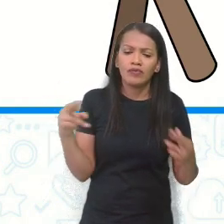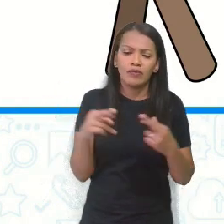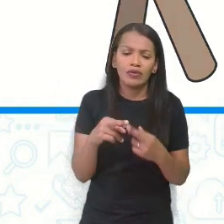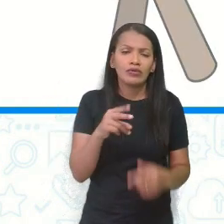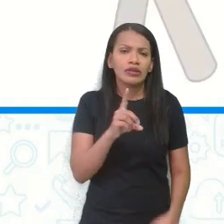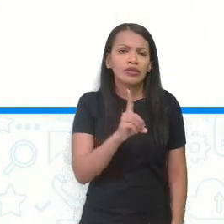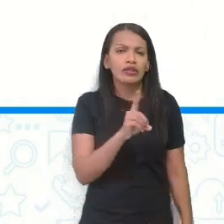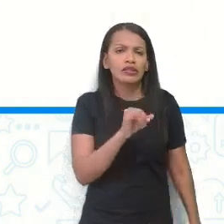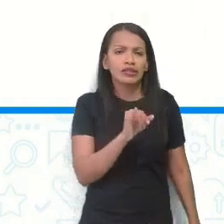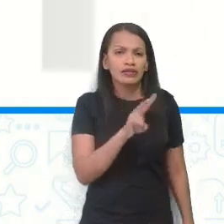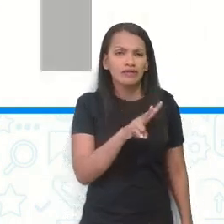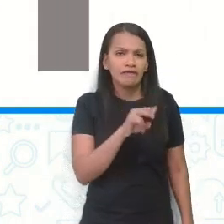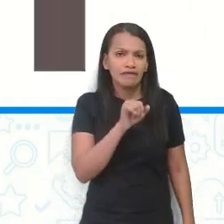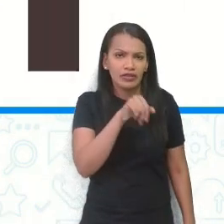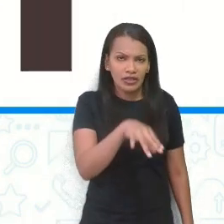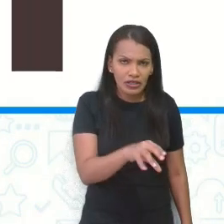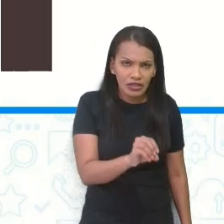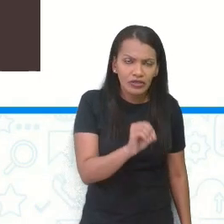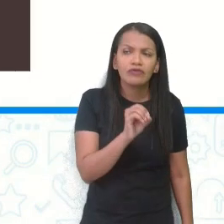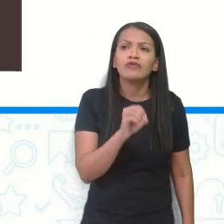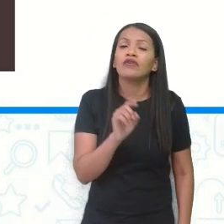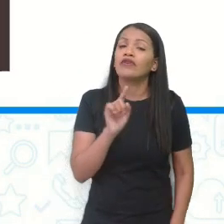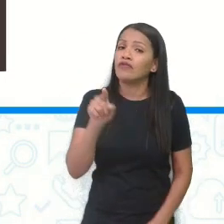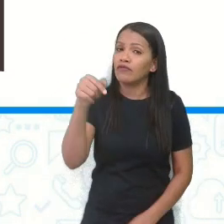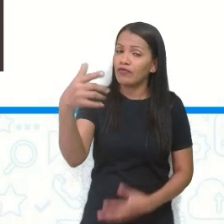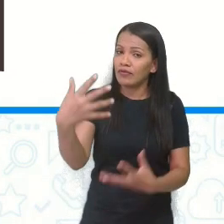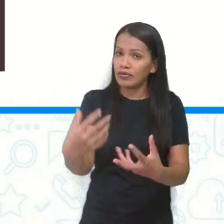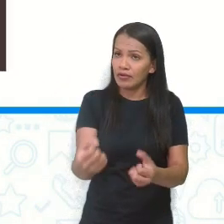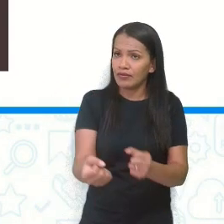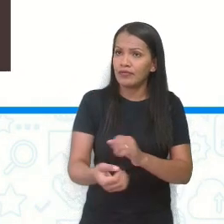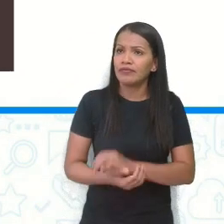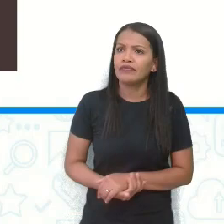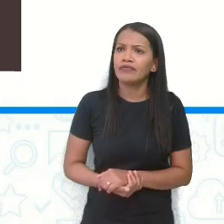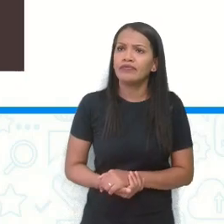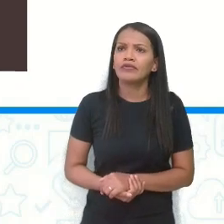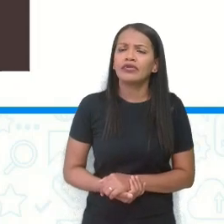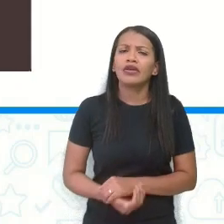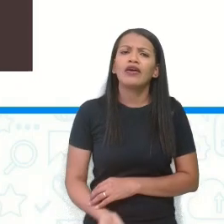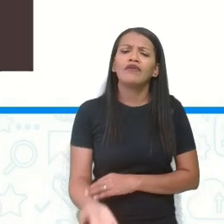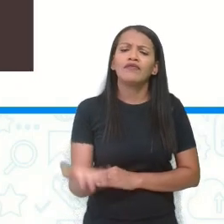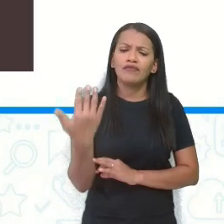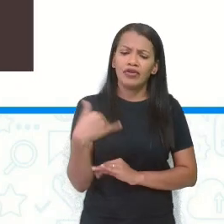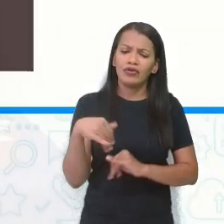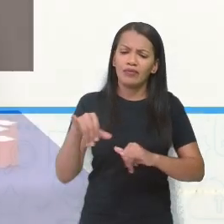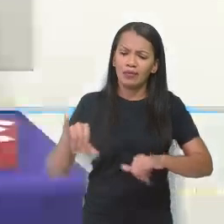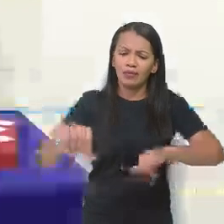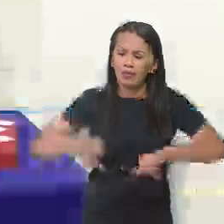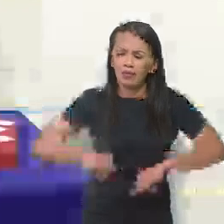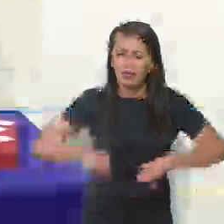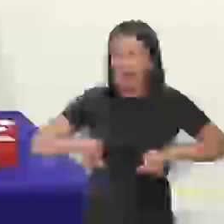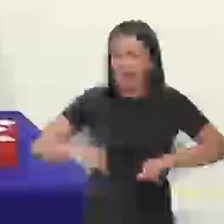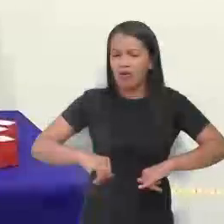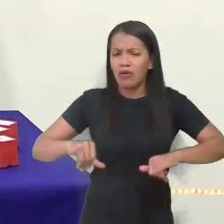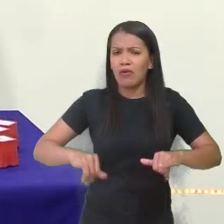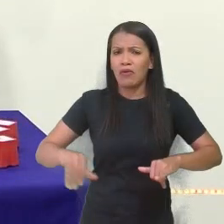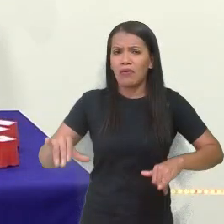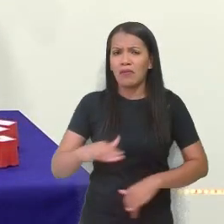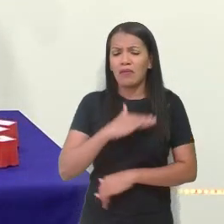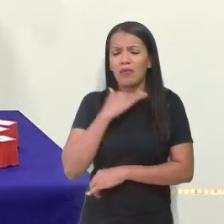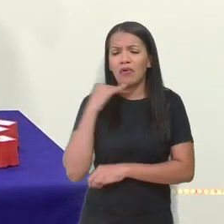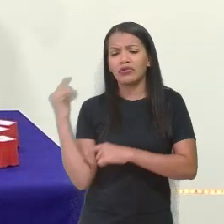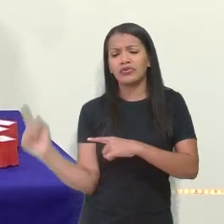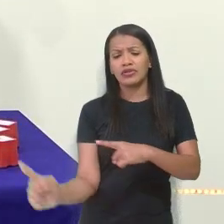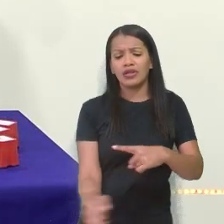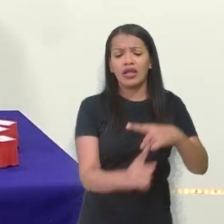divino. Vamos à próxima. Vem para sofrer a morte de cruz.